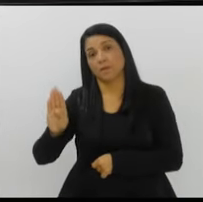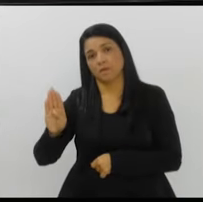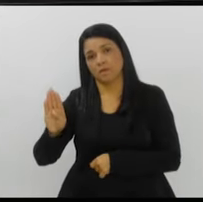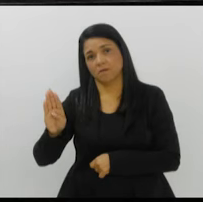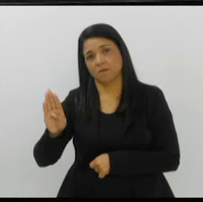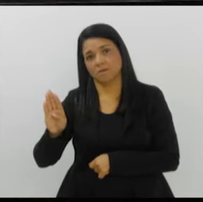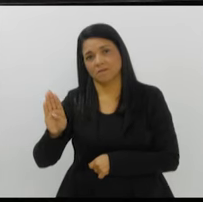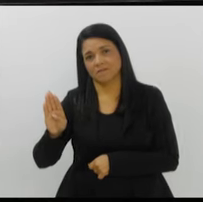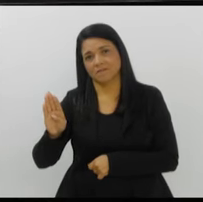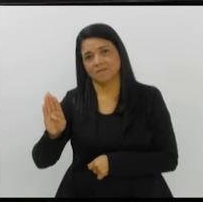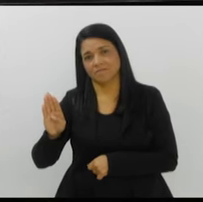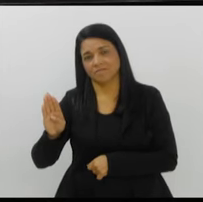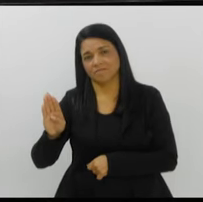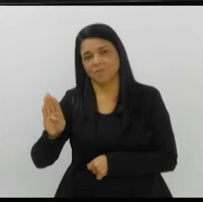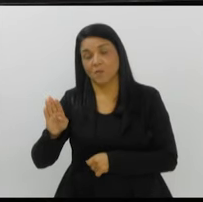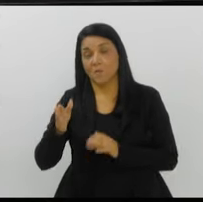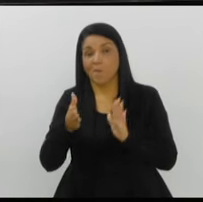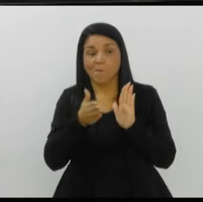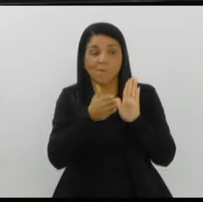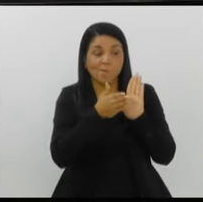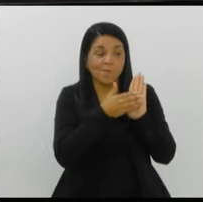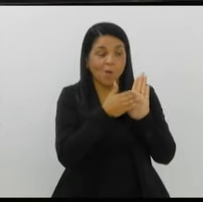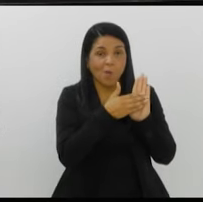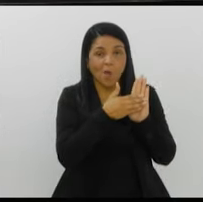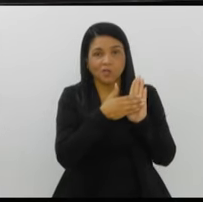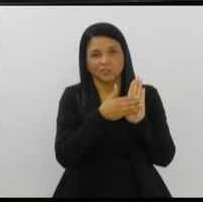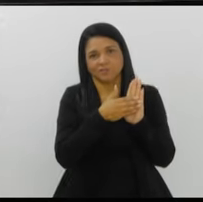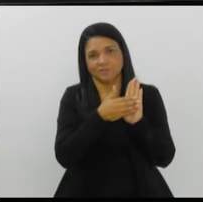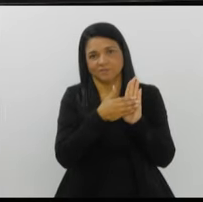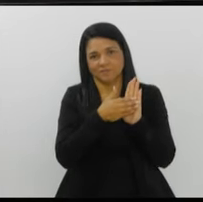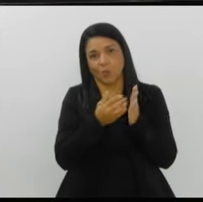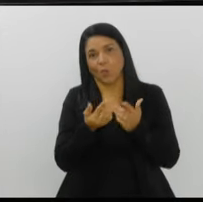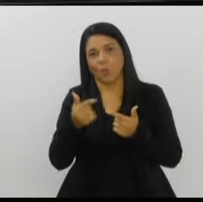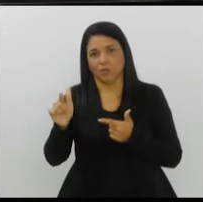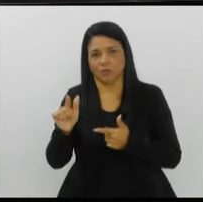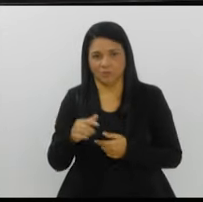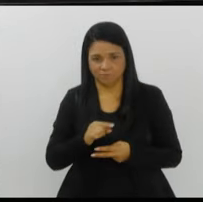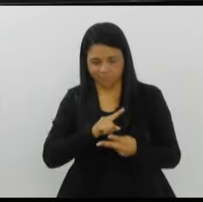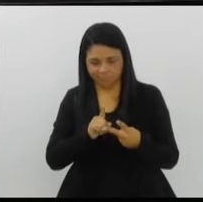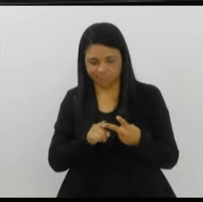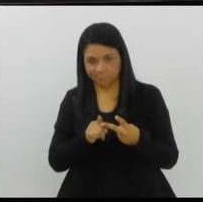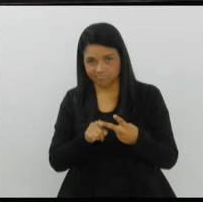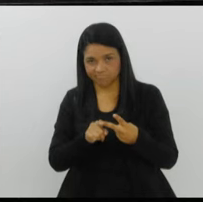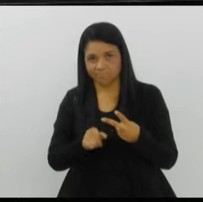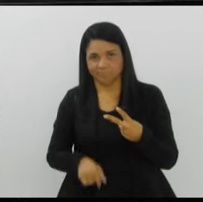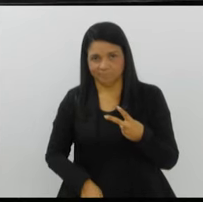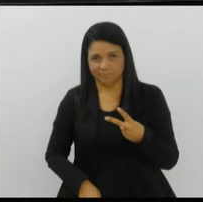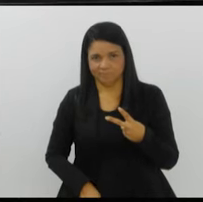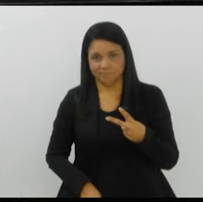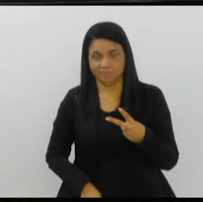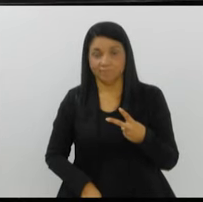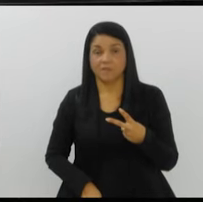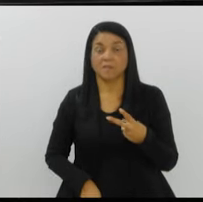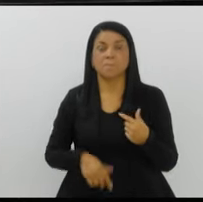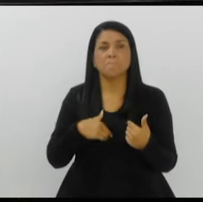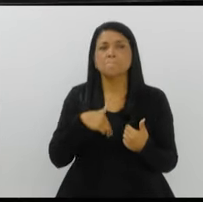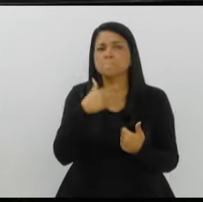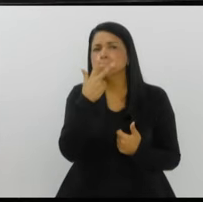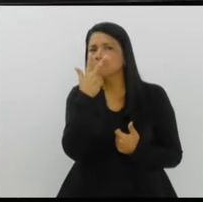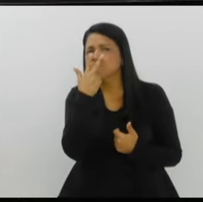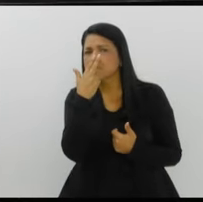isto é, uma proposta alternativa, que me parece realmente